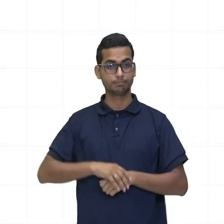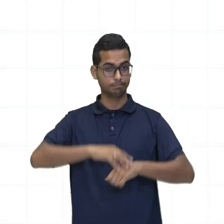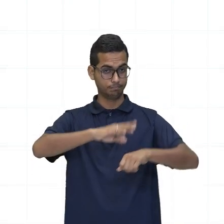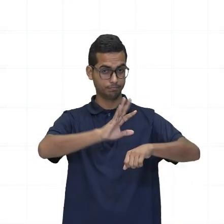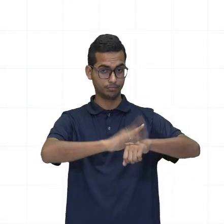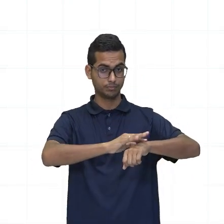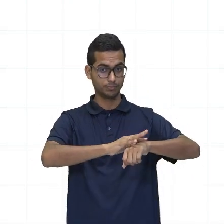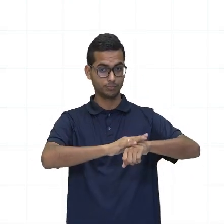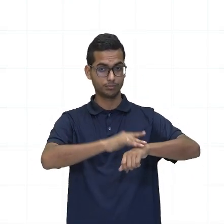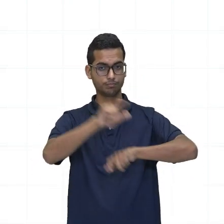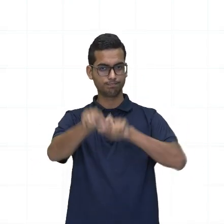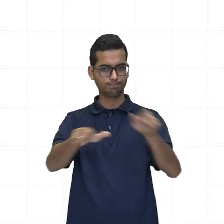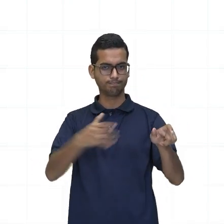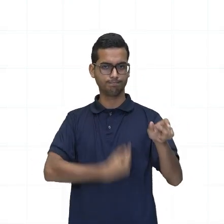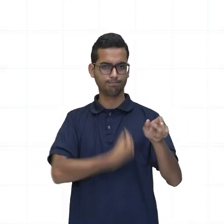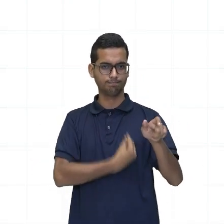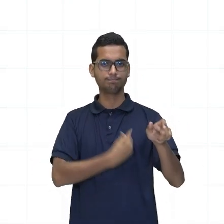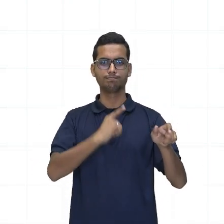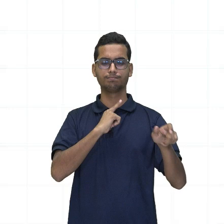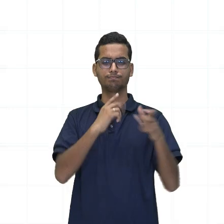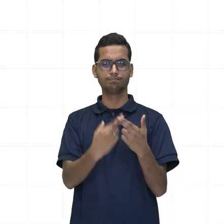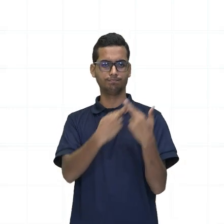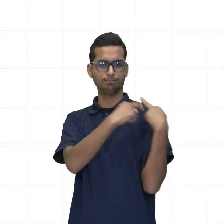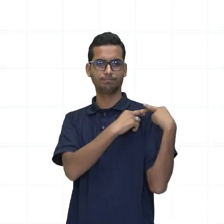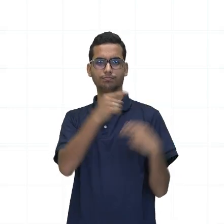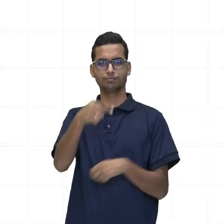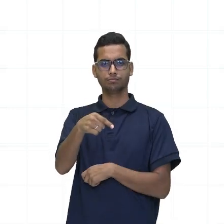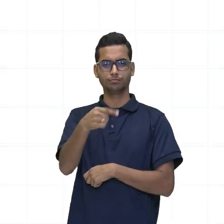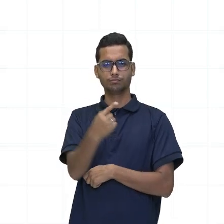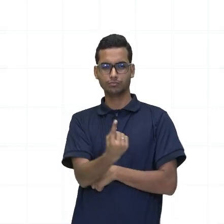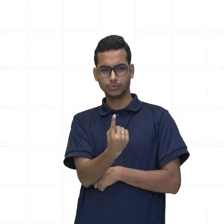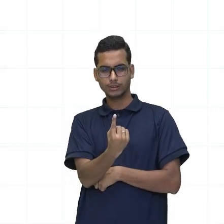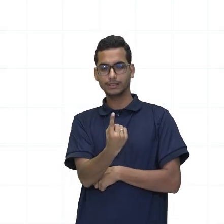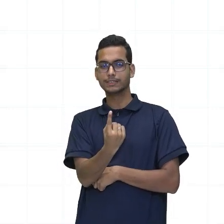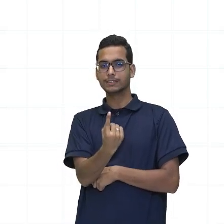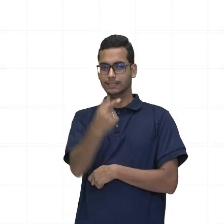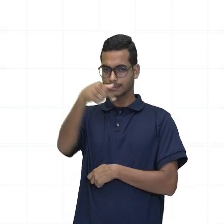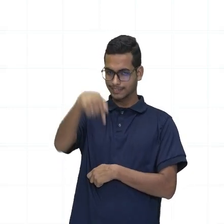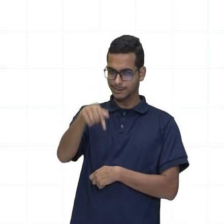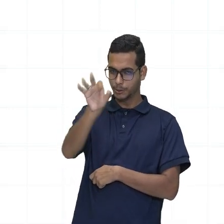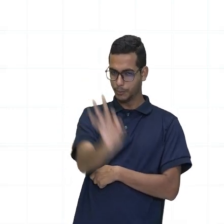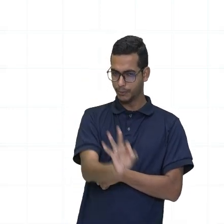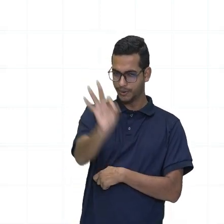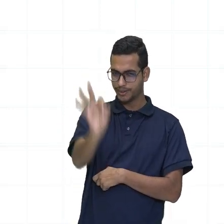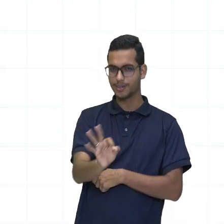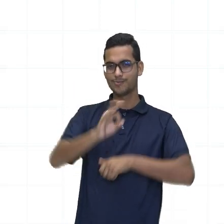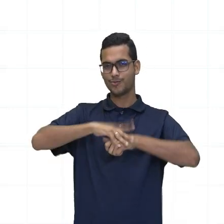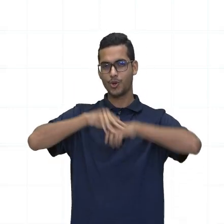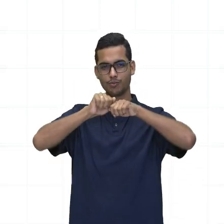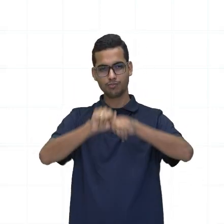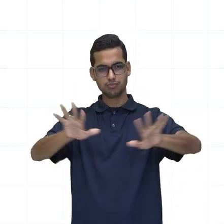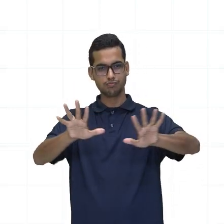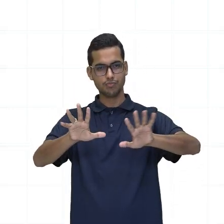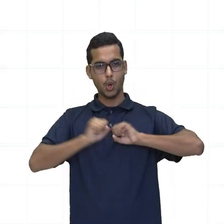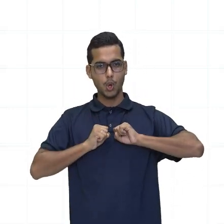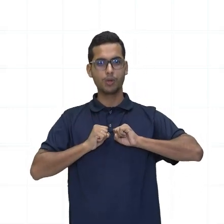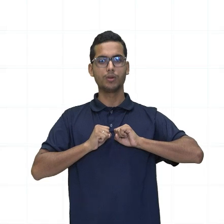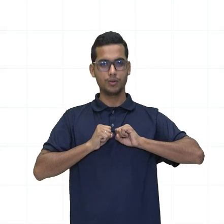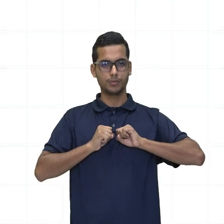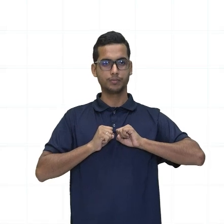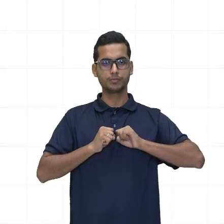por vetores e são responsáveis por mais de 17% de todas as doenças